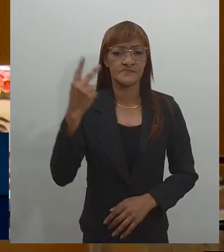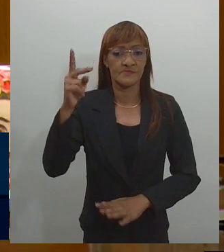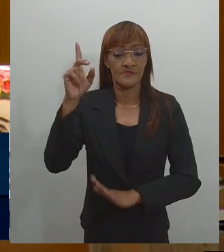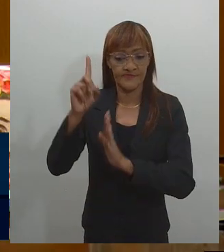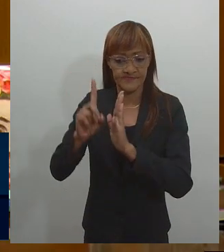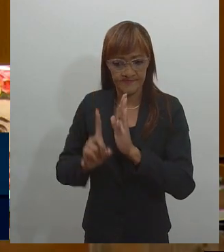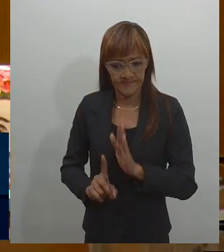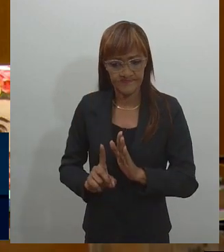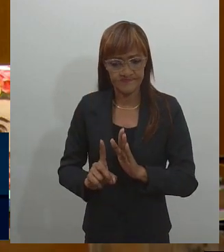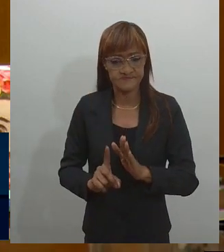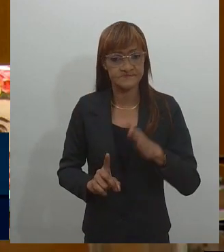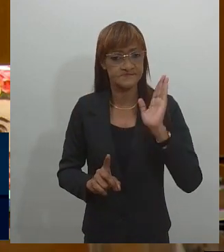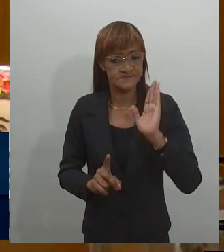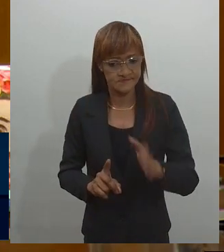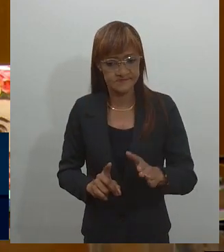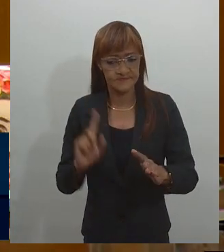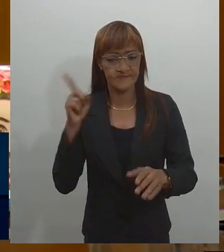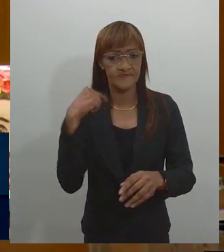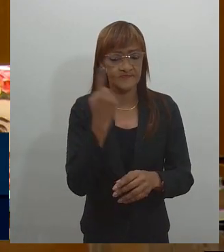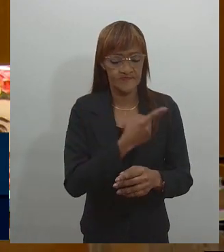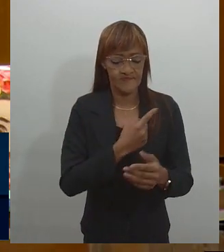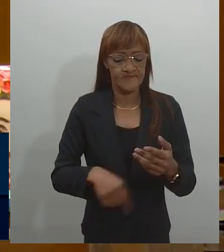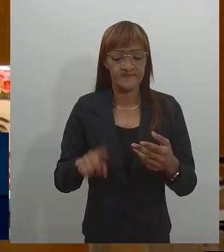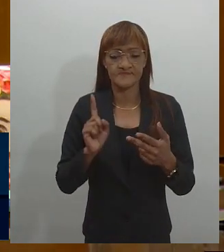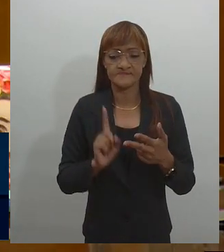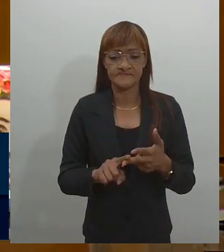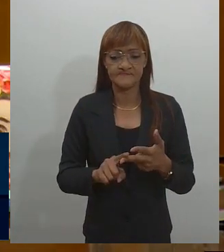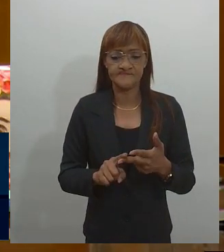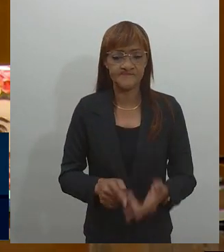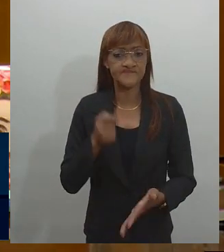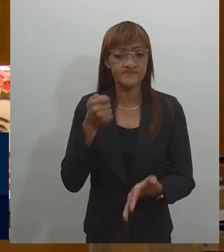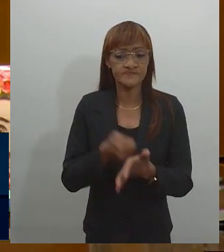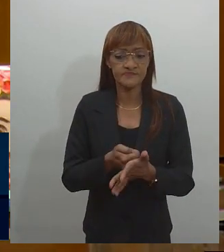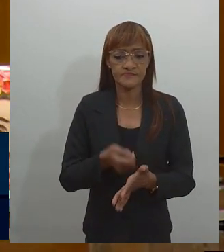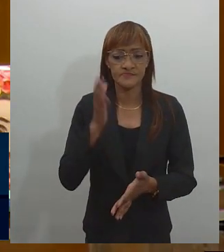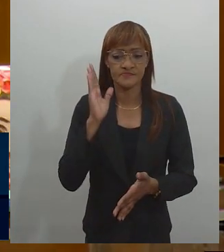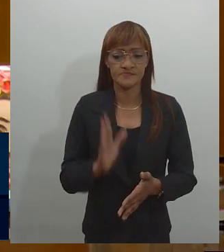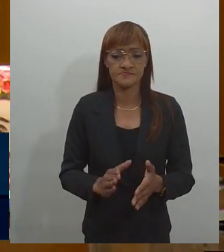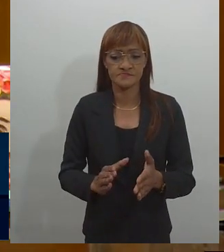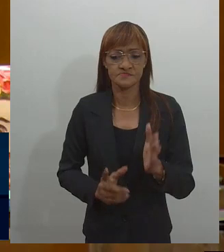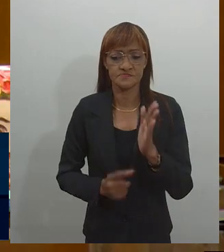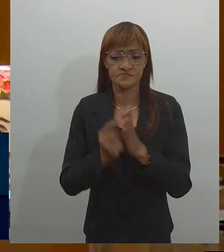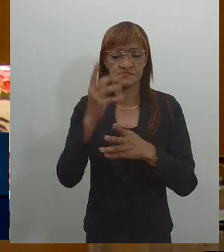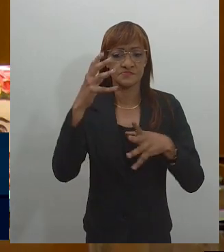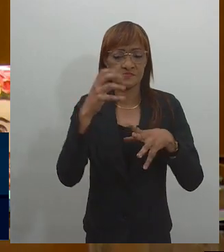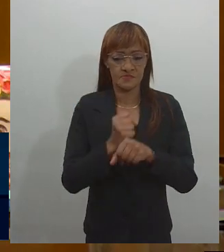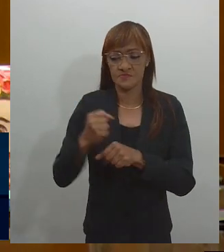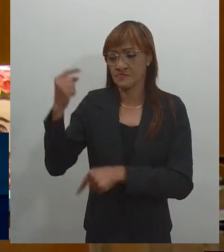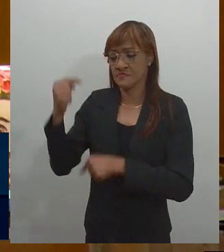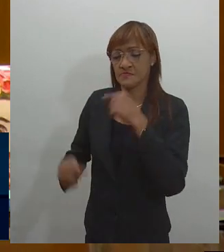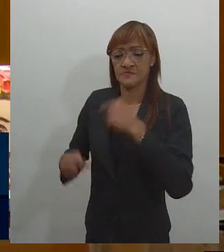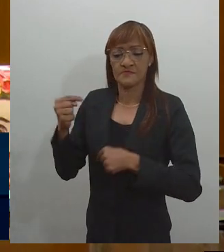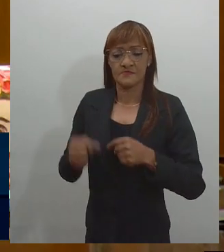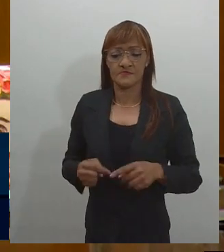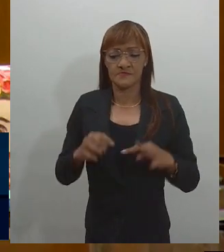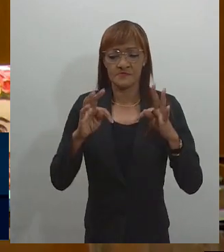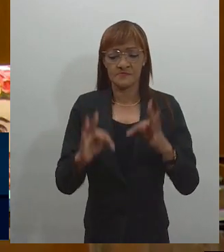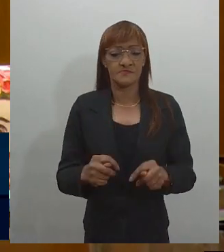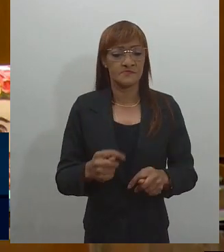LGBTQIA+, e por dotação orçamentária para políticas públicas. O terceiro